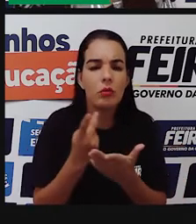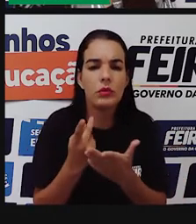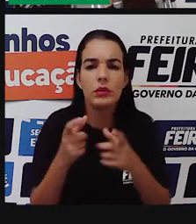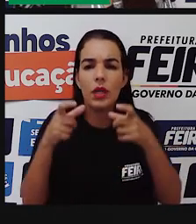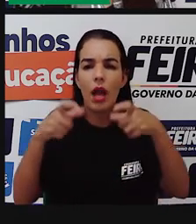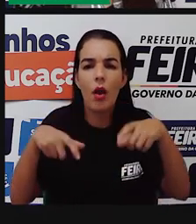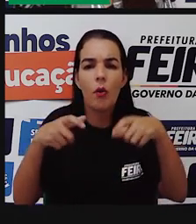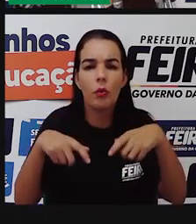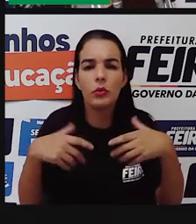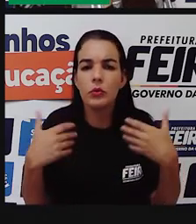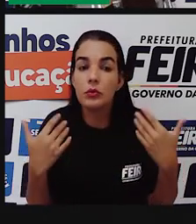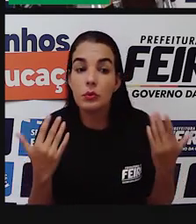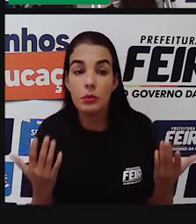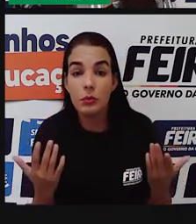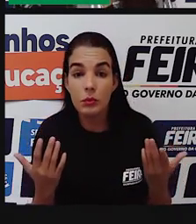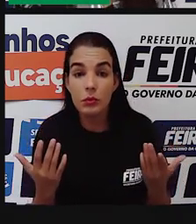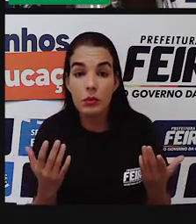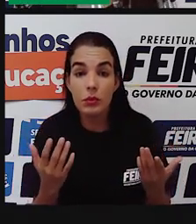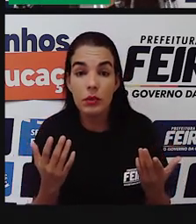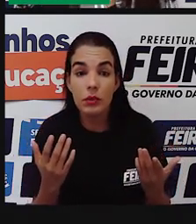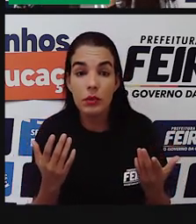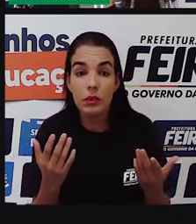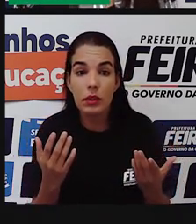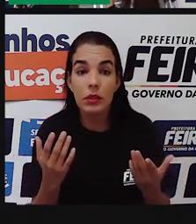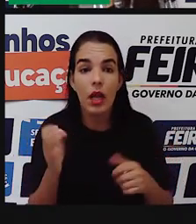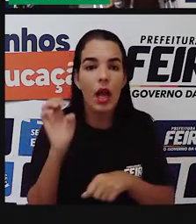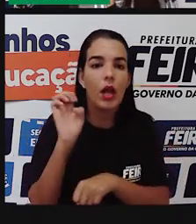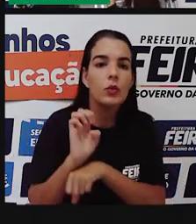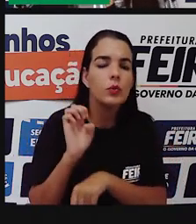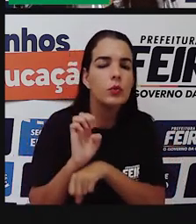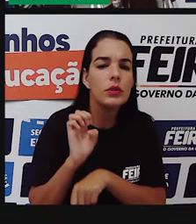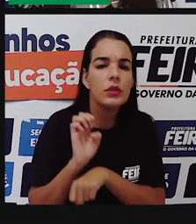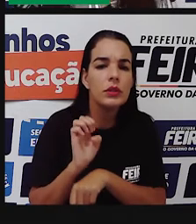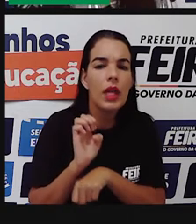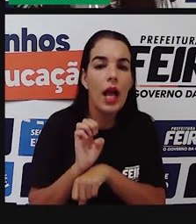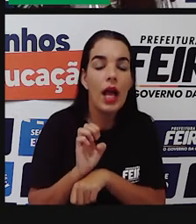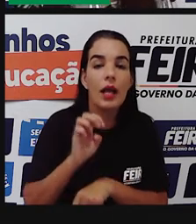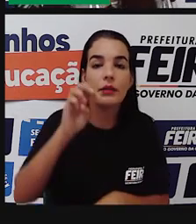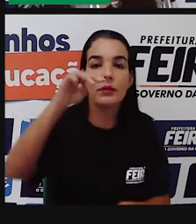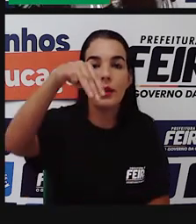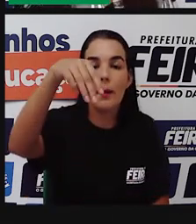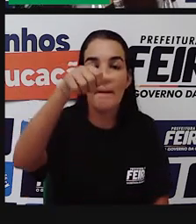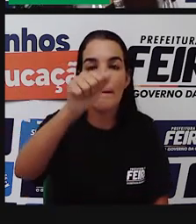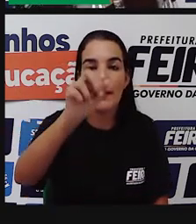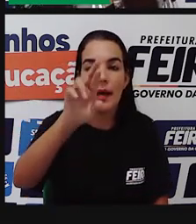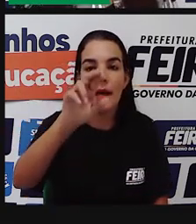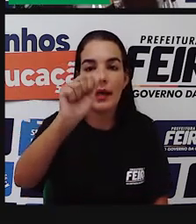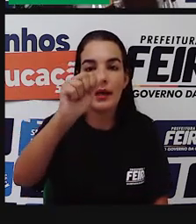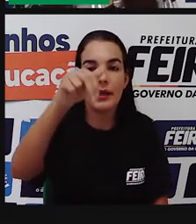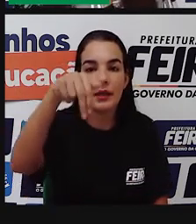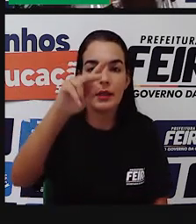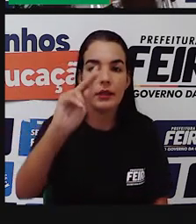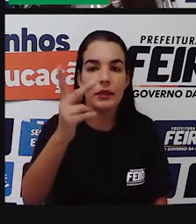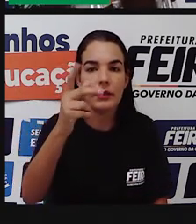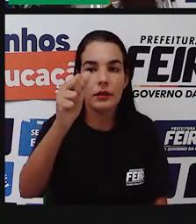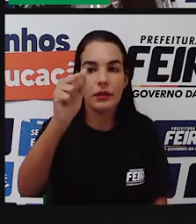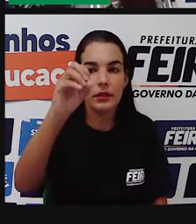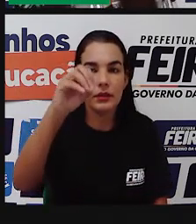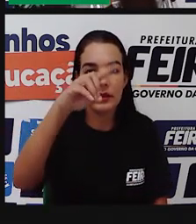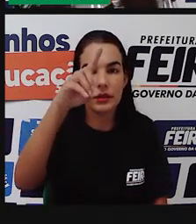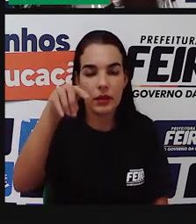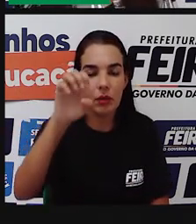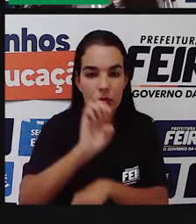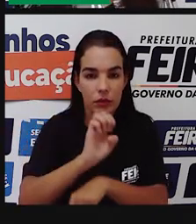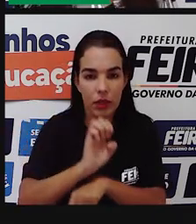essa revolta? Onde e quando ela aconteceu? Ela aconteceu no Maranhão em